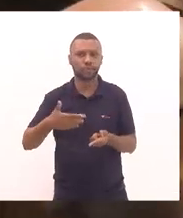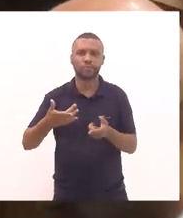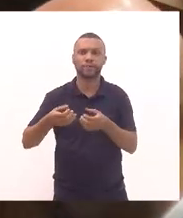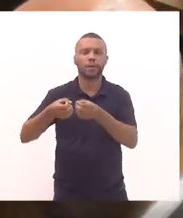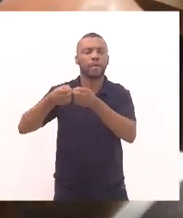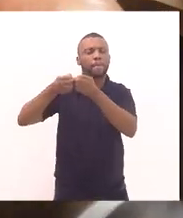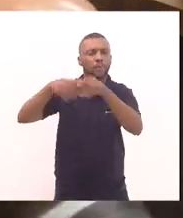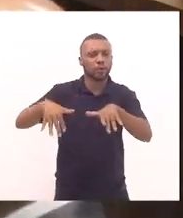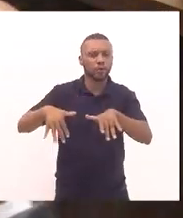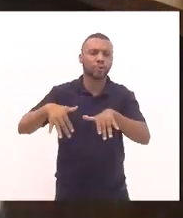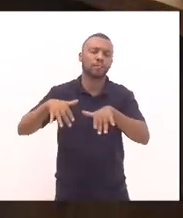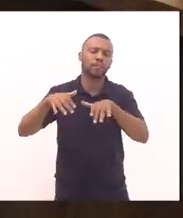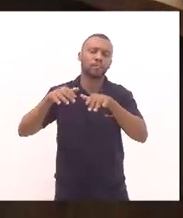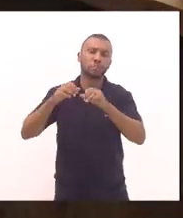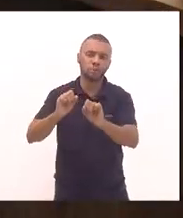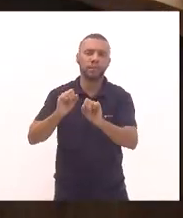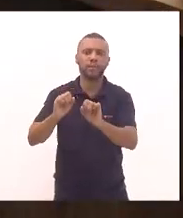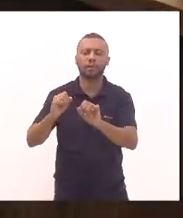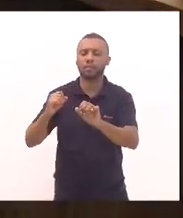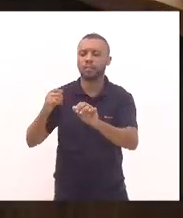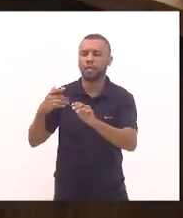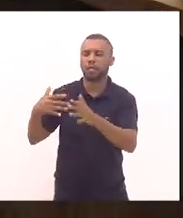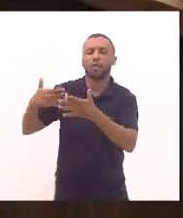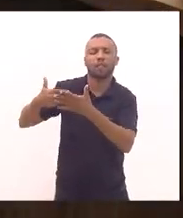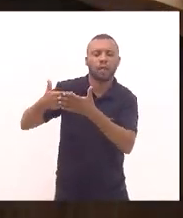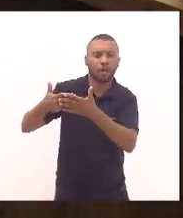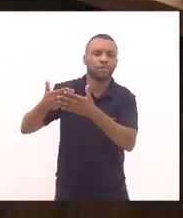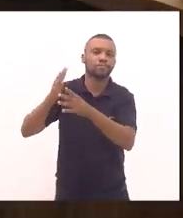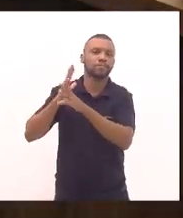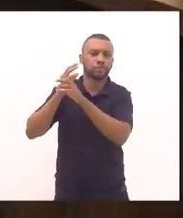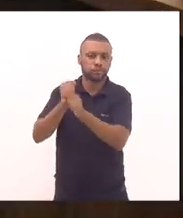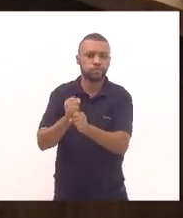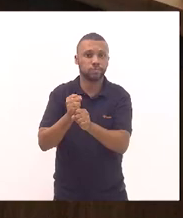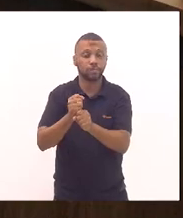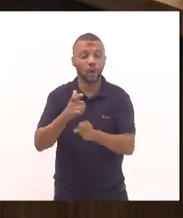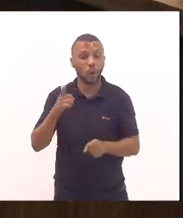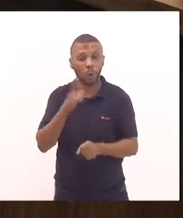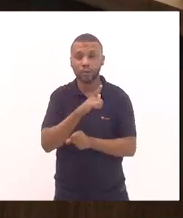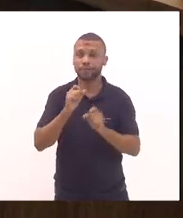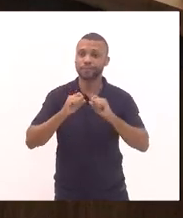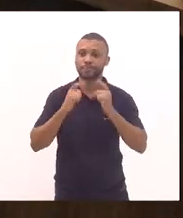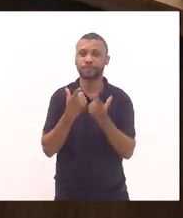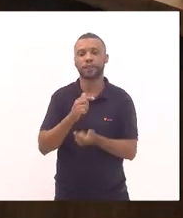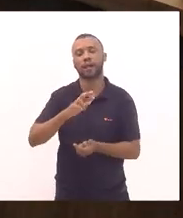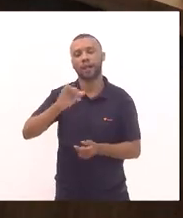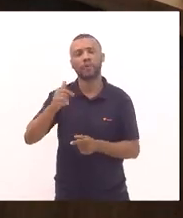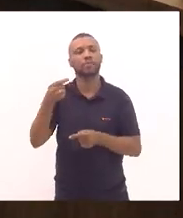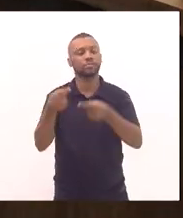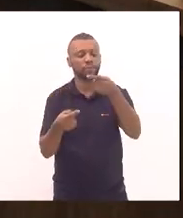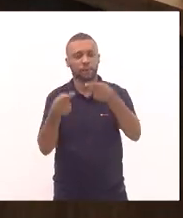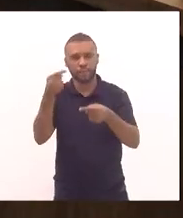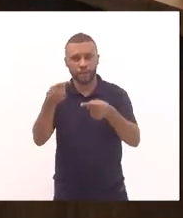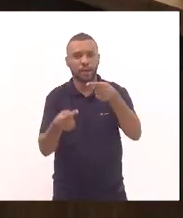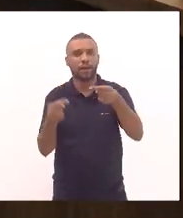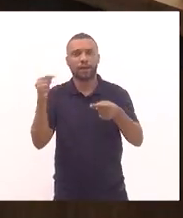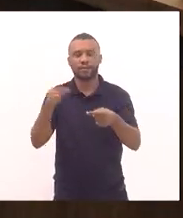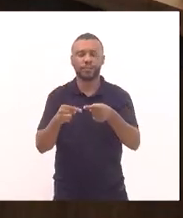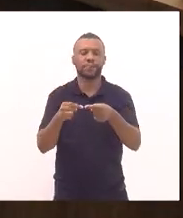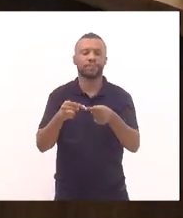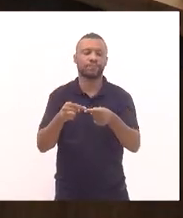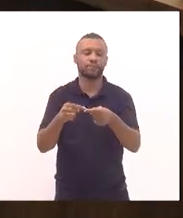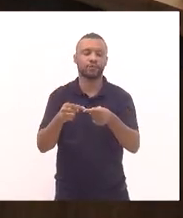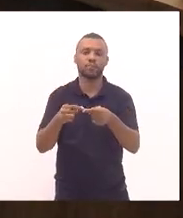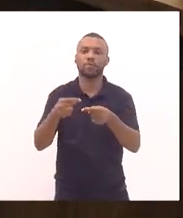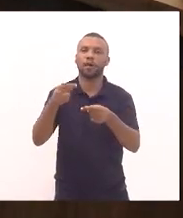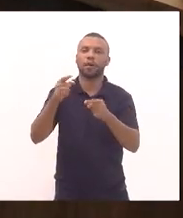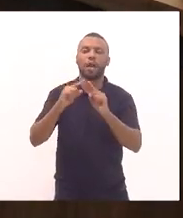comprometeriam suas carreiras e suas trajetórias. Isso quem conseguiu foi a Assembleia Legislativa, num amplo debate, numa sequência interminável de